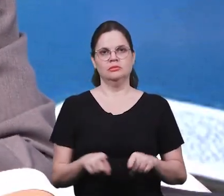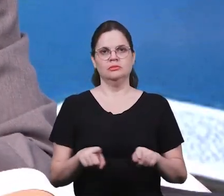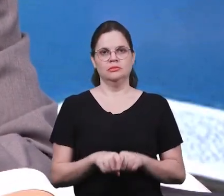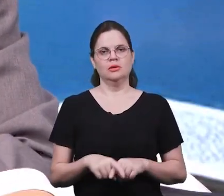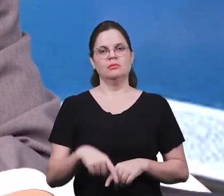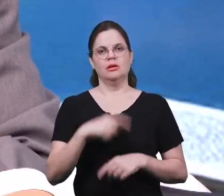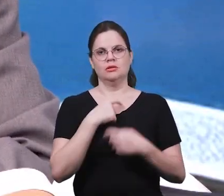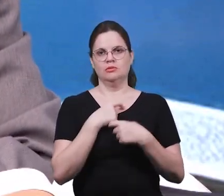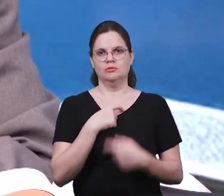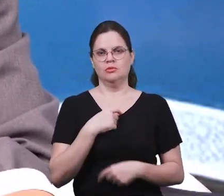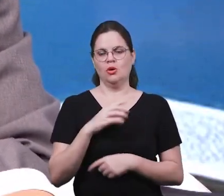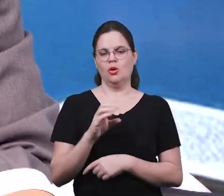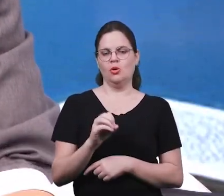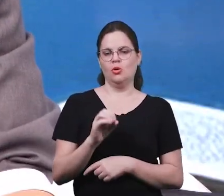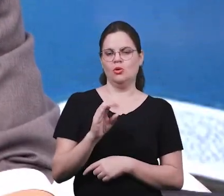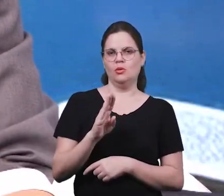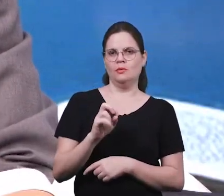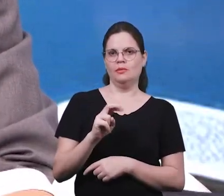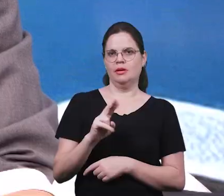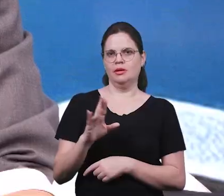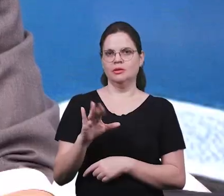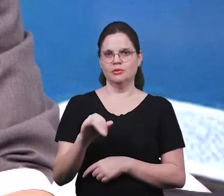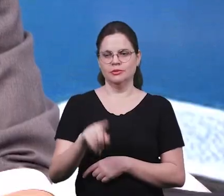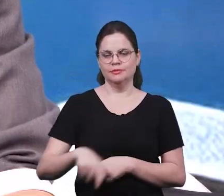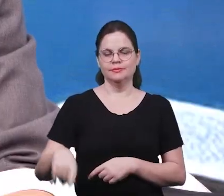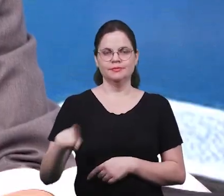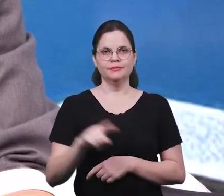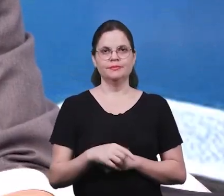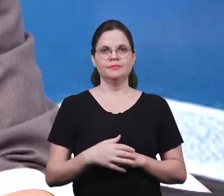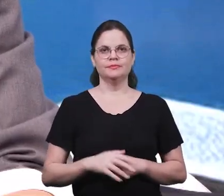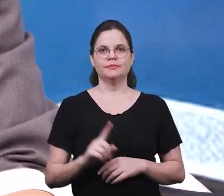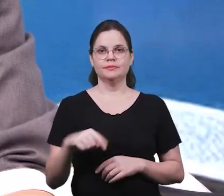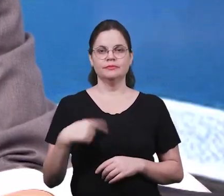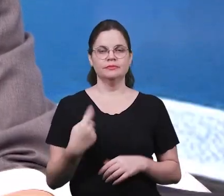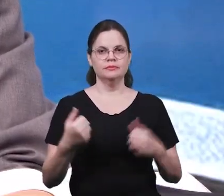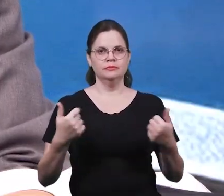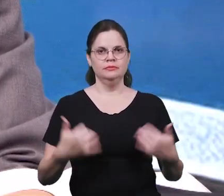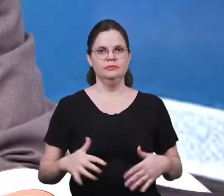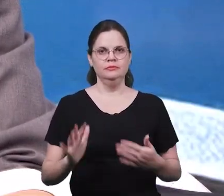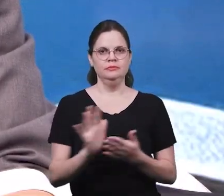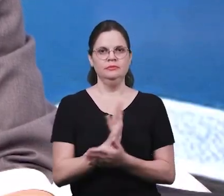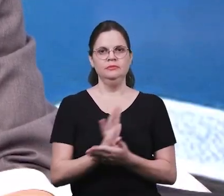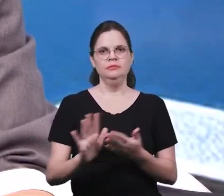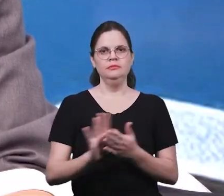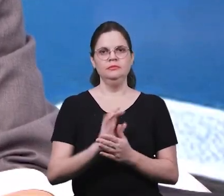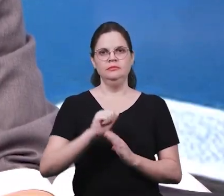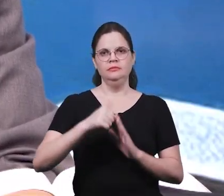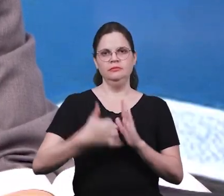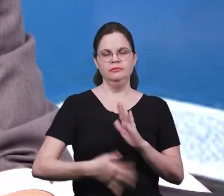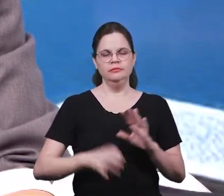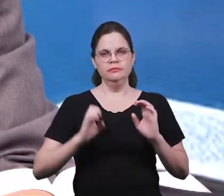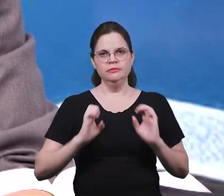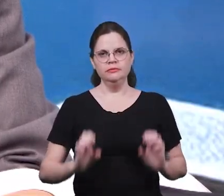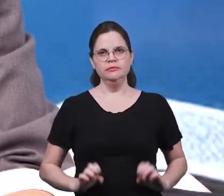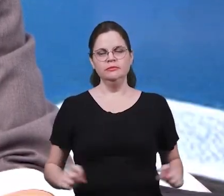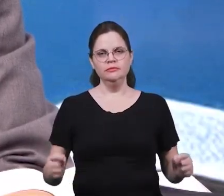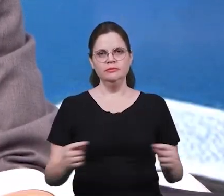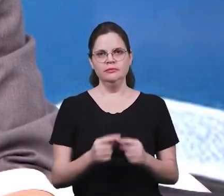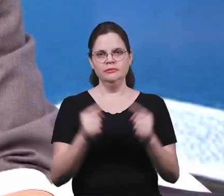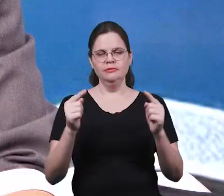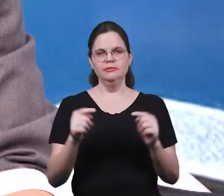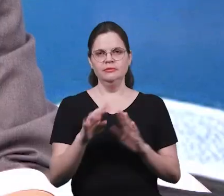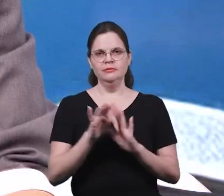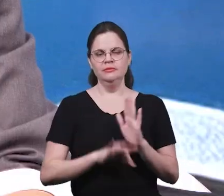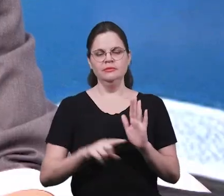os obreiros, né, na igreja. Aí nós vamos abordar aqui alguns aspectos éticos com relação a este